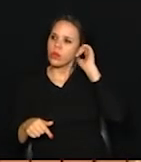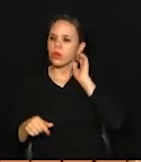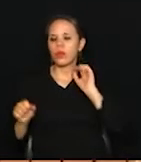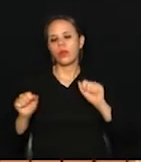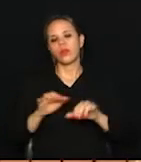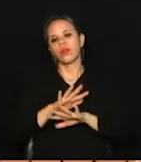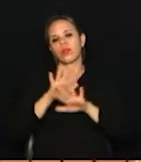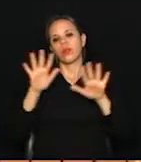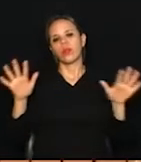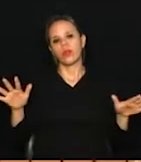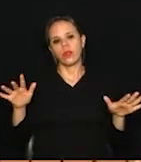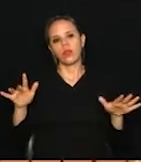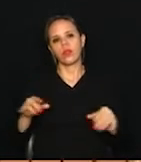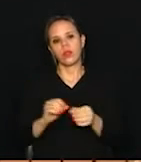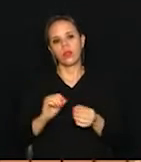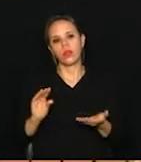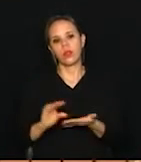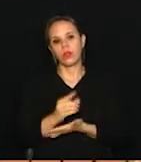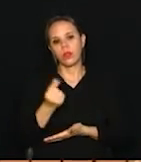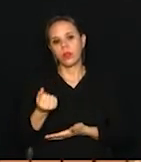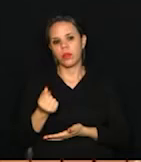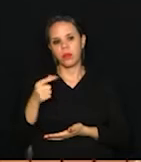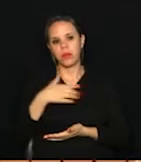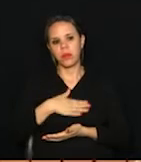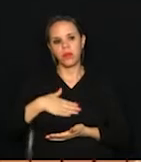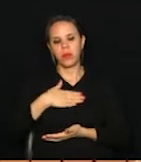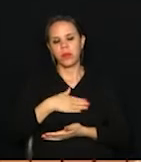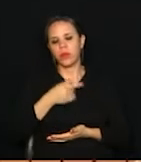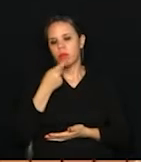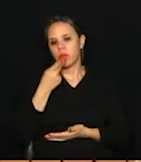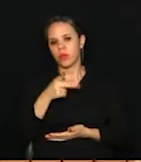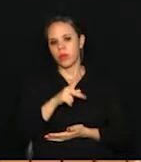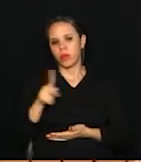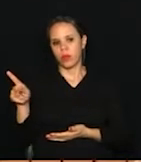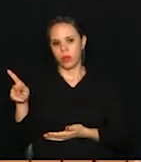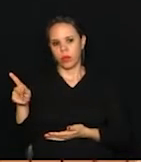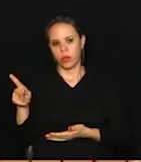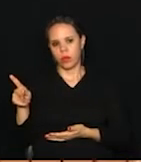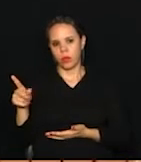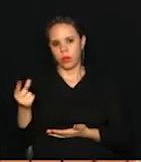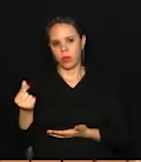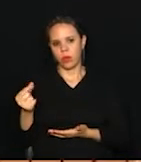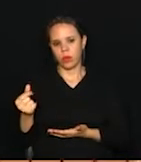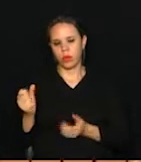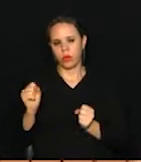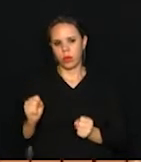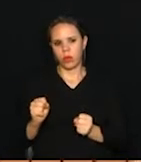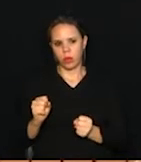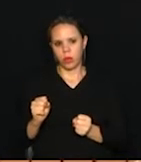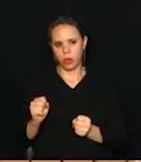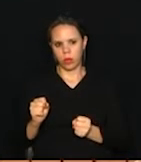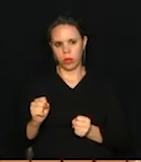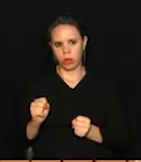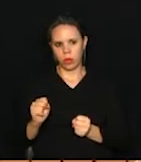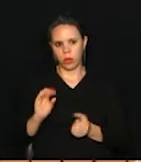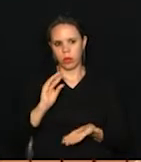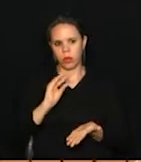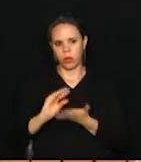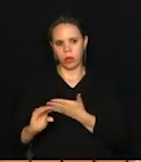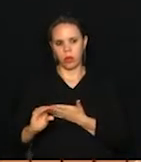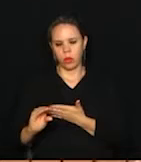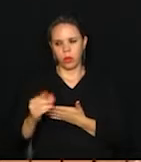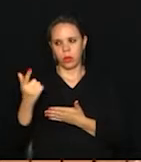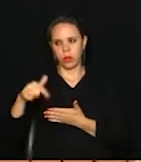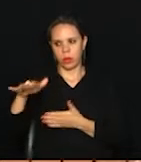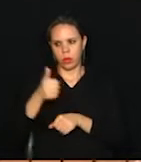né, na onde ela deve ser investida, mas eu gostaria de uma palavra aí do presidente, se esses recursos podem, de alguma forma, e se são investidos em essas